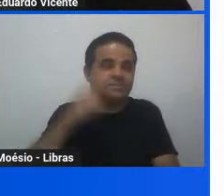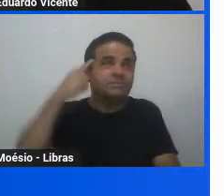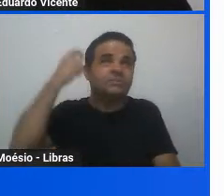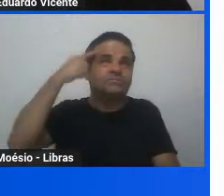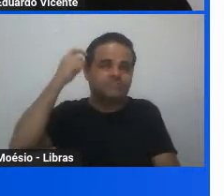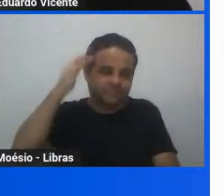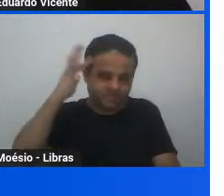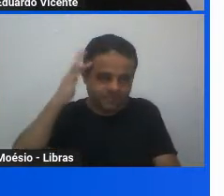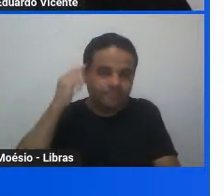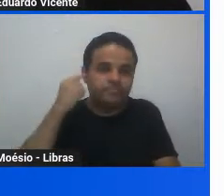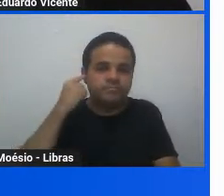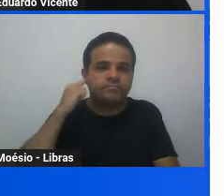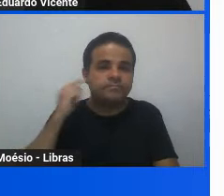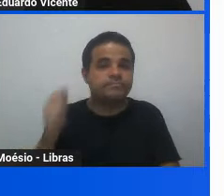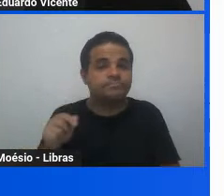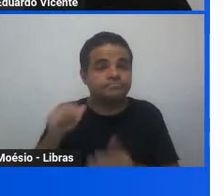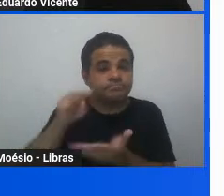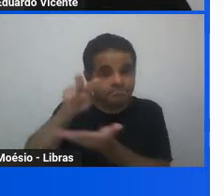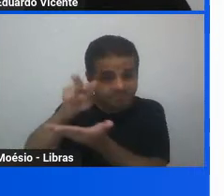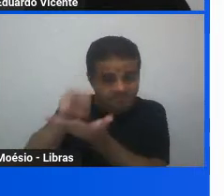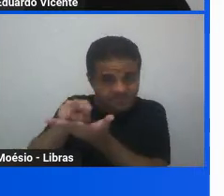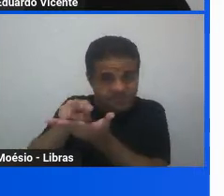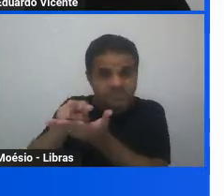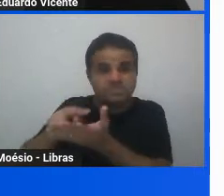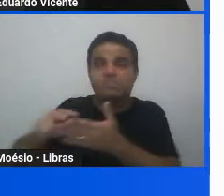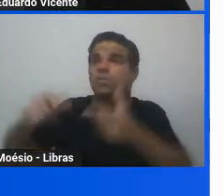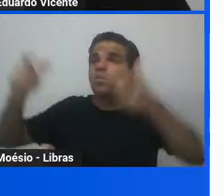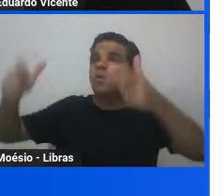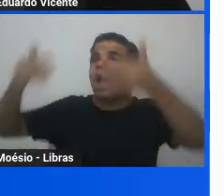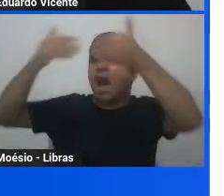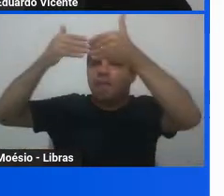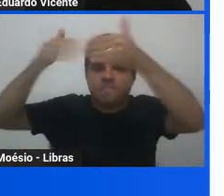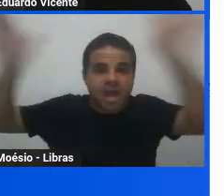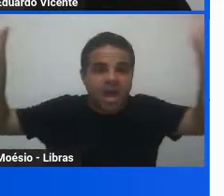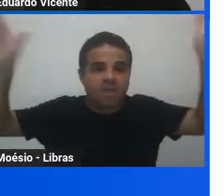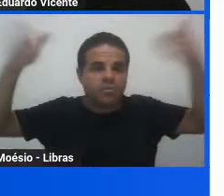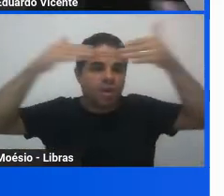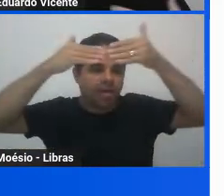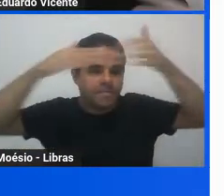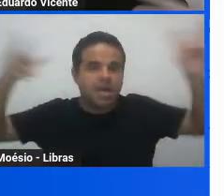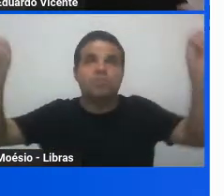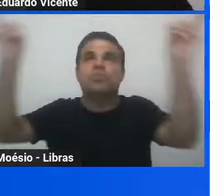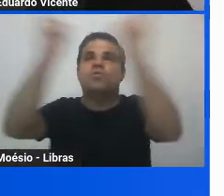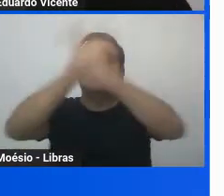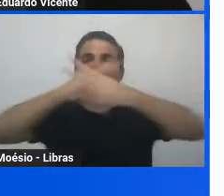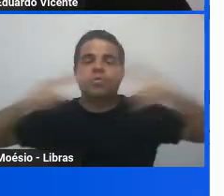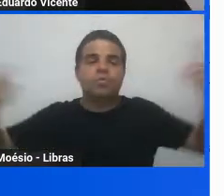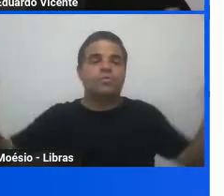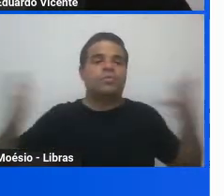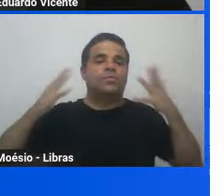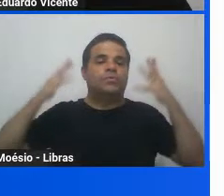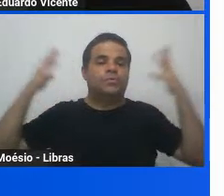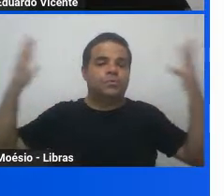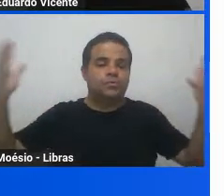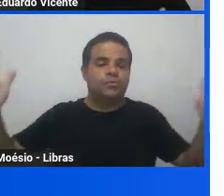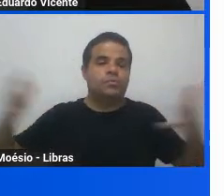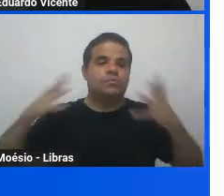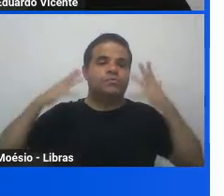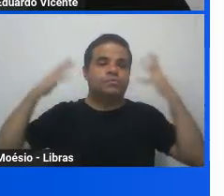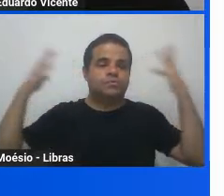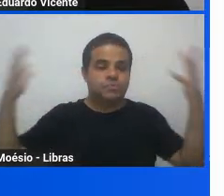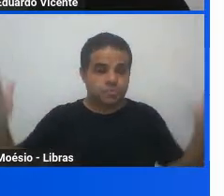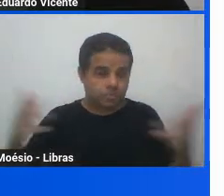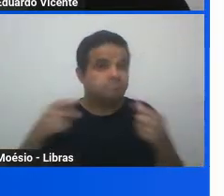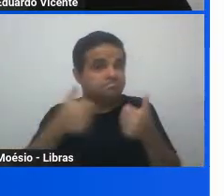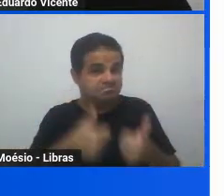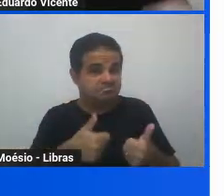Manter a vítima sempre em local arejado, para quê? Para que o vento né, a ventilação ocorra, e